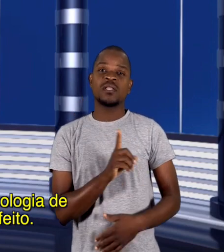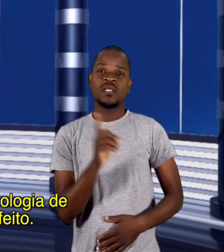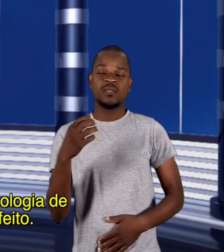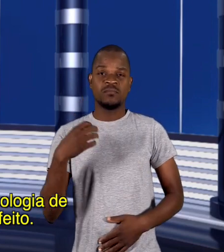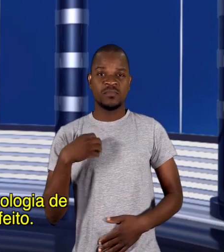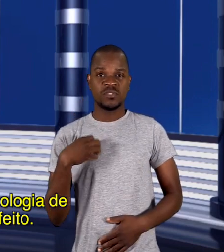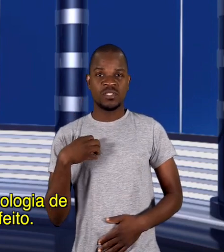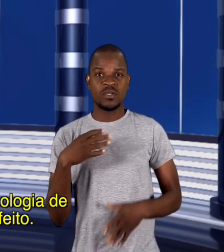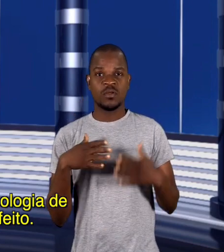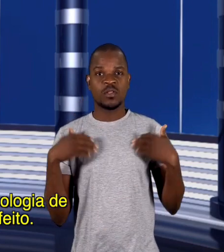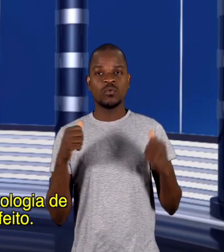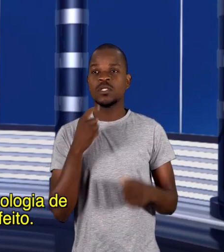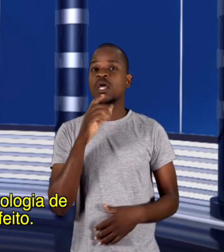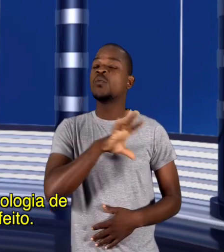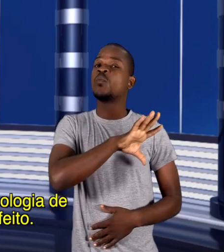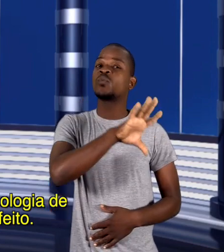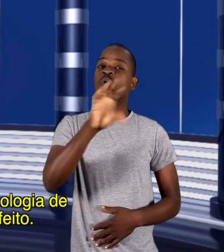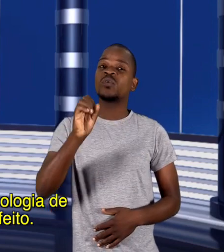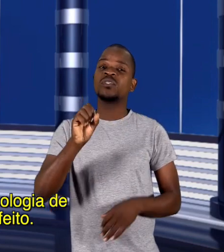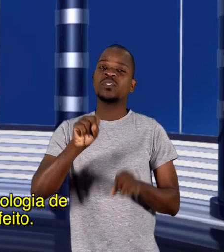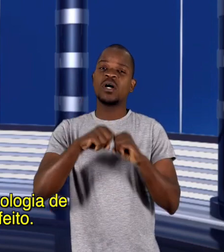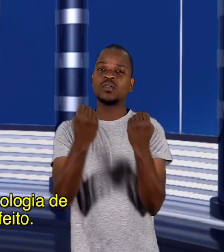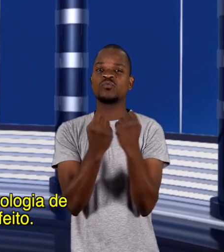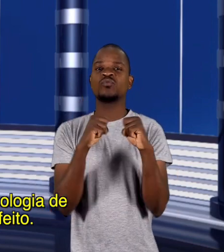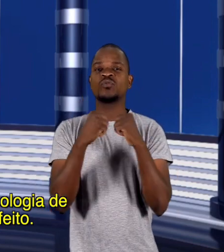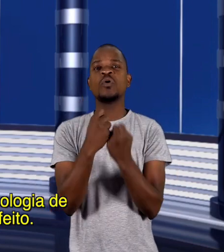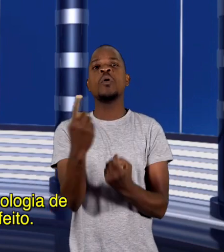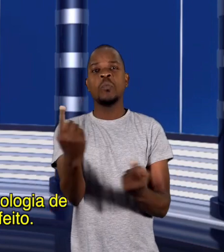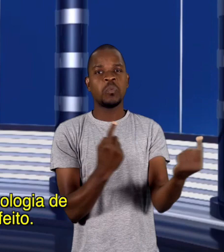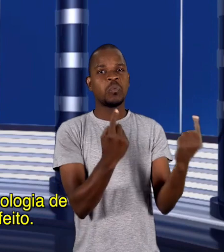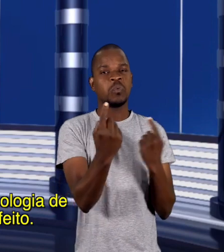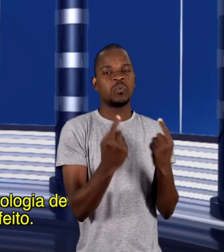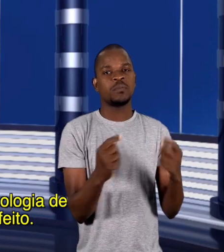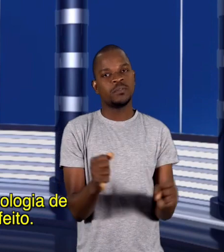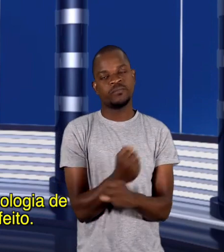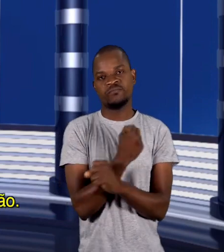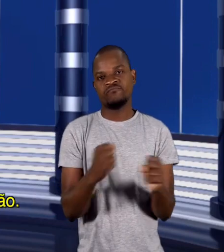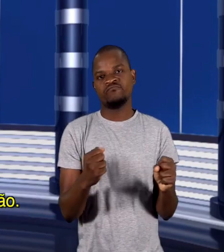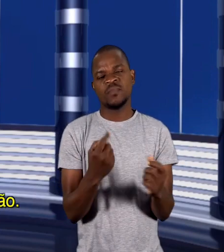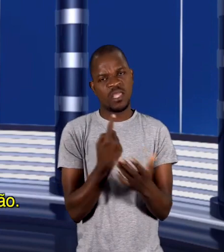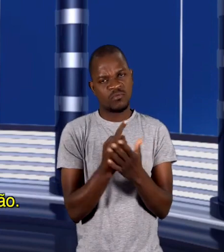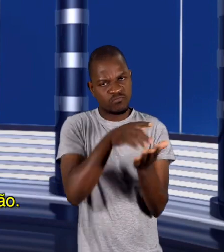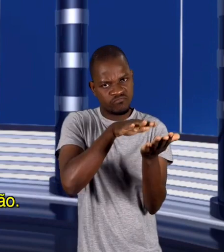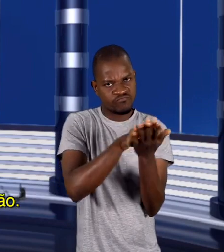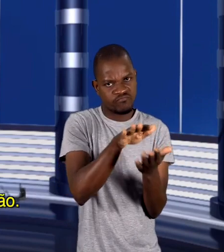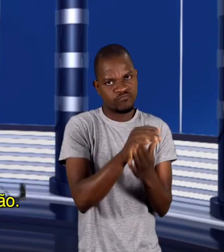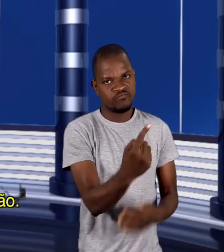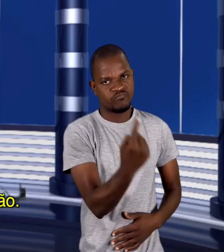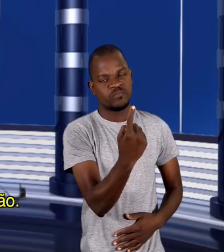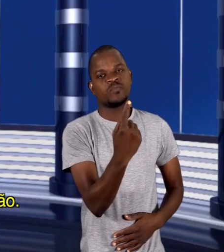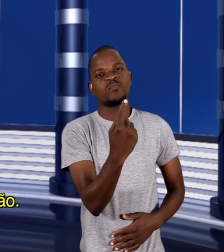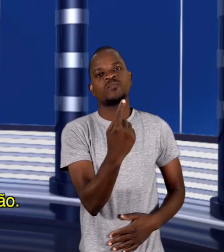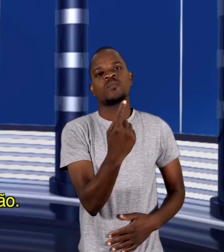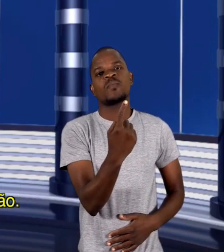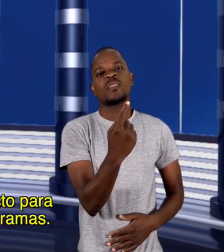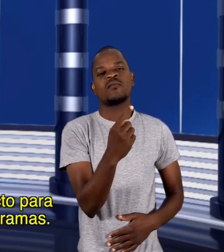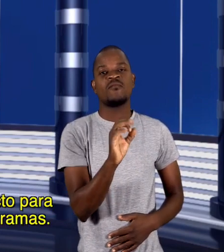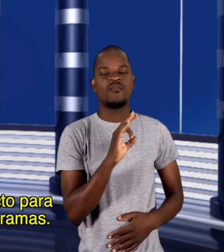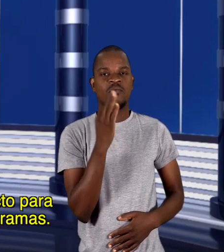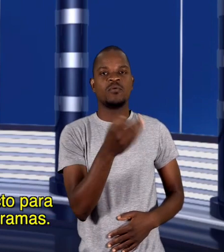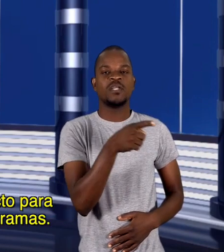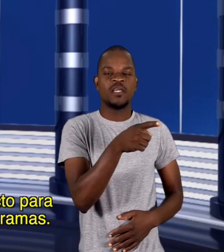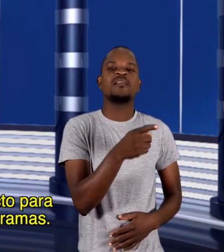vai explicar para cada tipologia de deficiência o que é que deve ser feito então é esta lamentação que nós estamos a ter